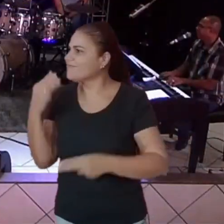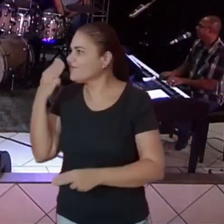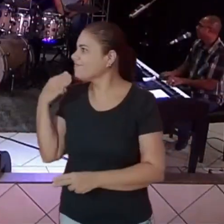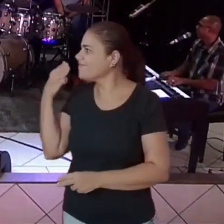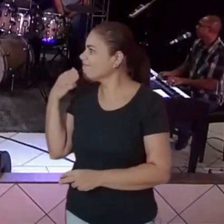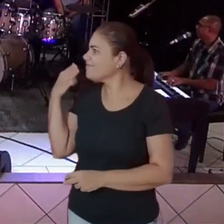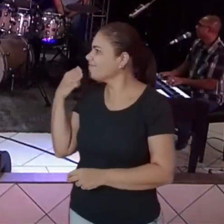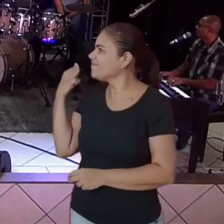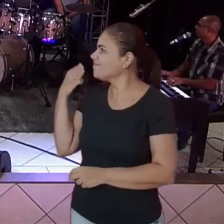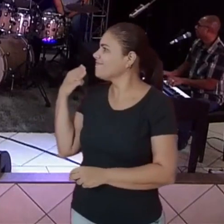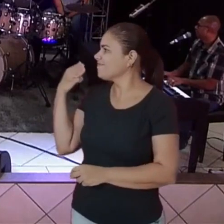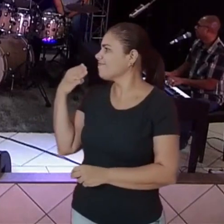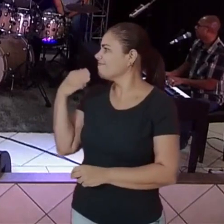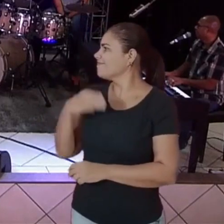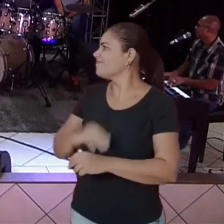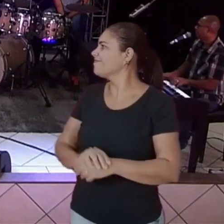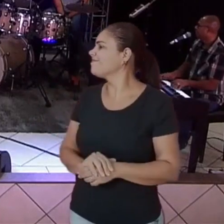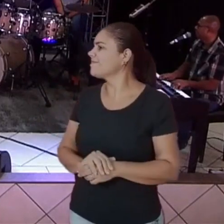tá